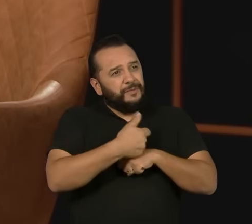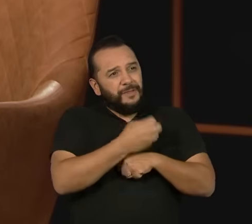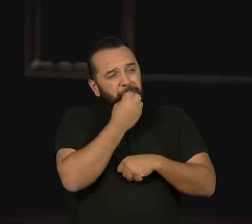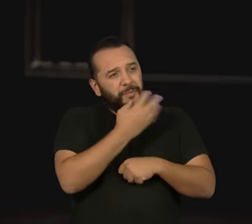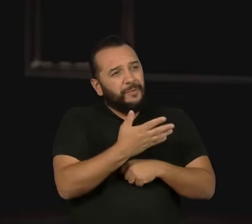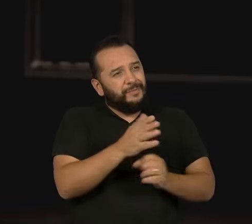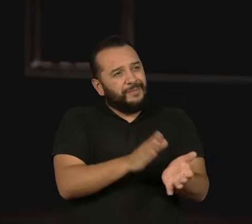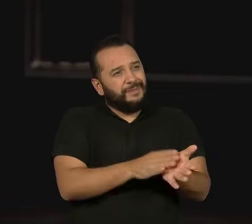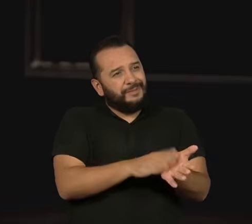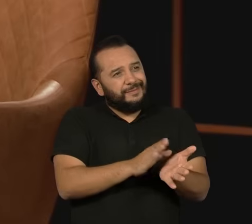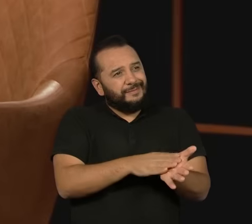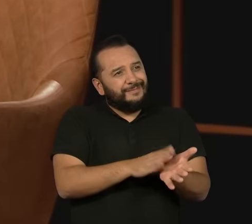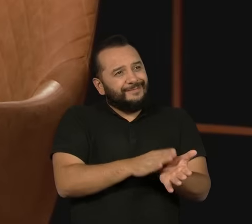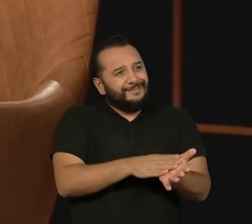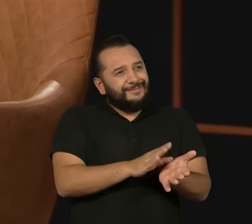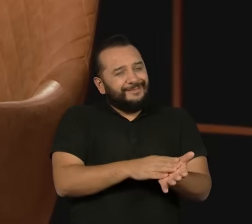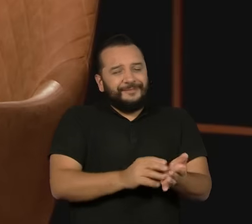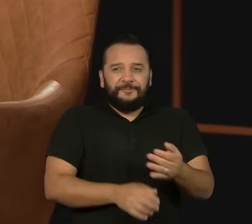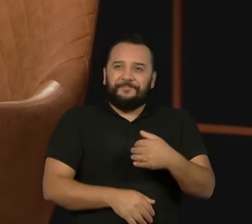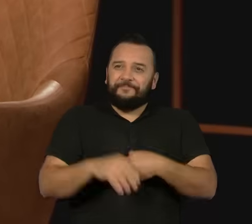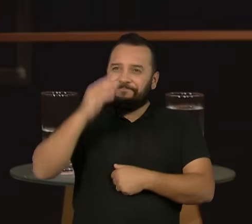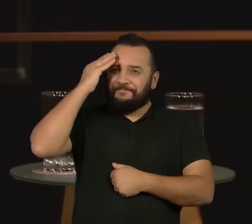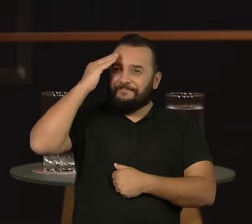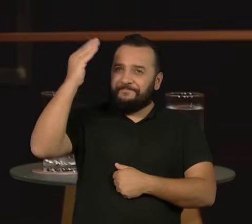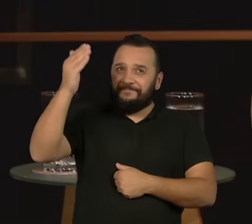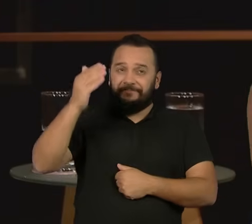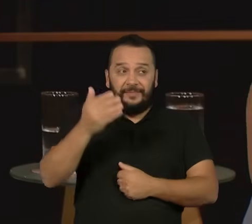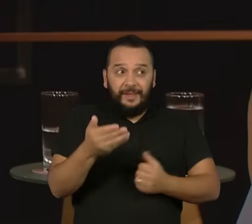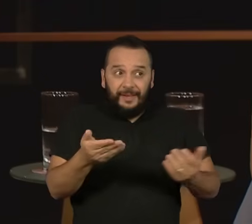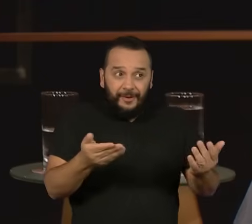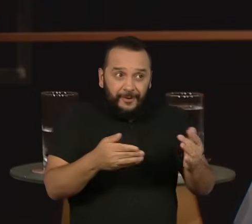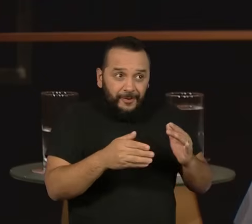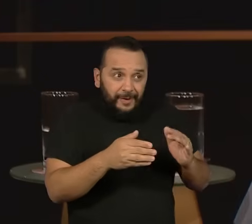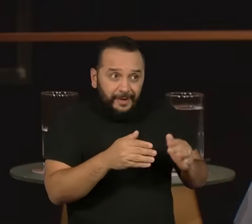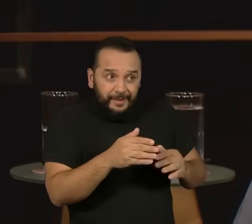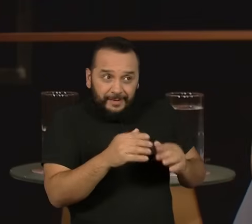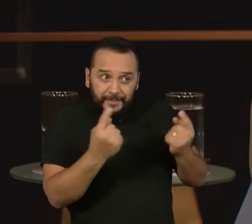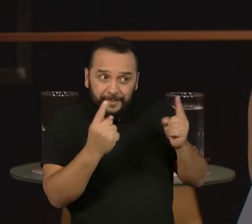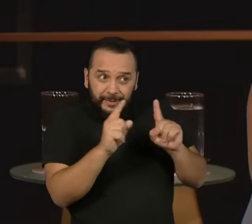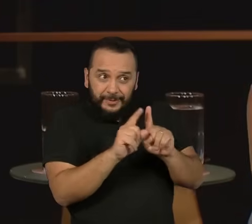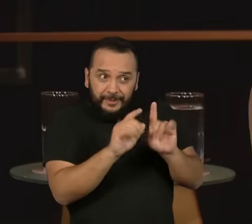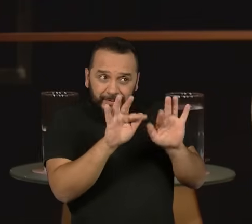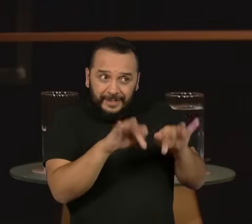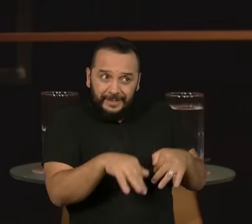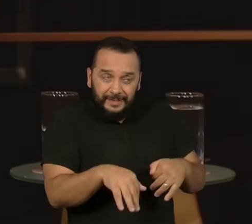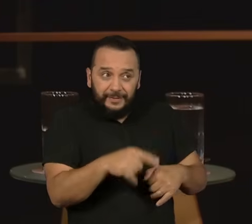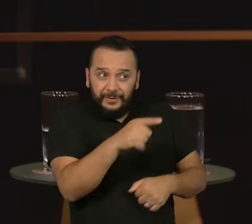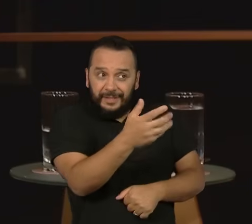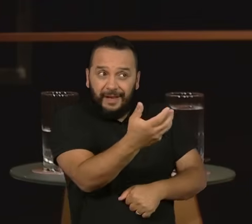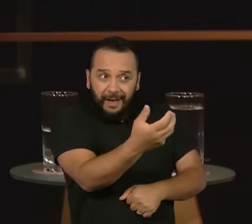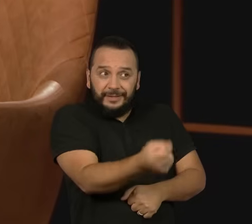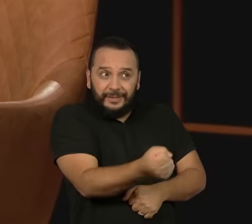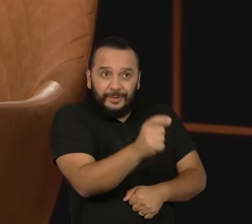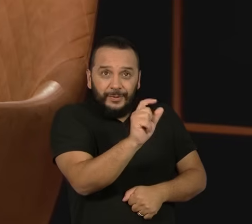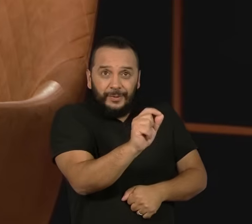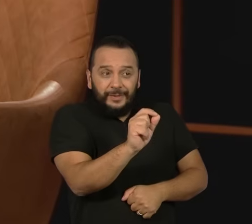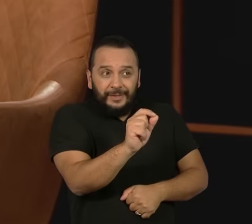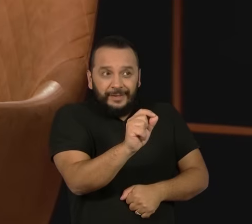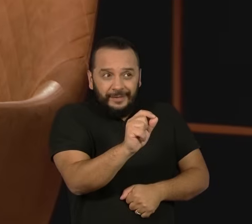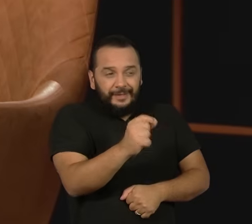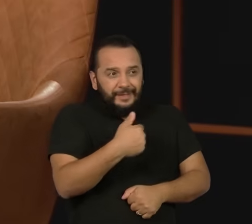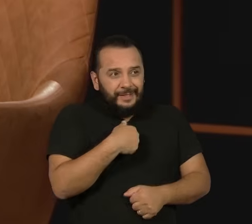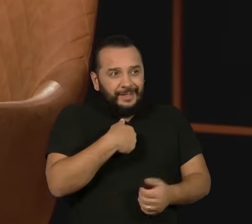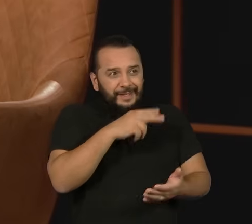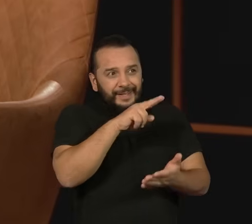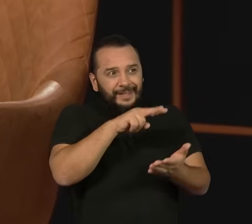Então, parabéns, Mel. Obrigada. Muito obrigada. Agora, para encerrar o Persona de hoje, você gentilmente aceitou ler um